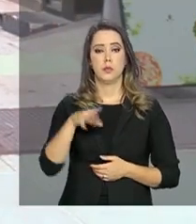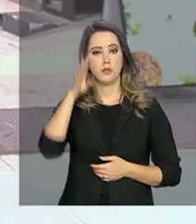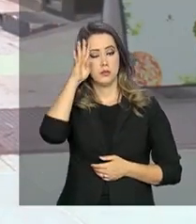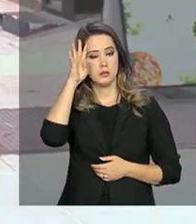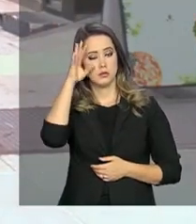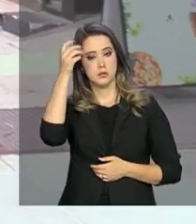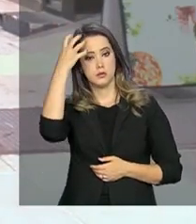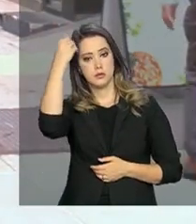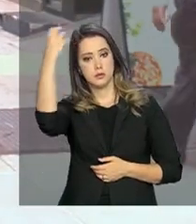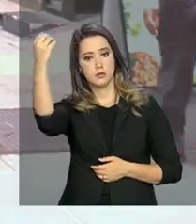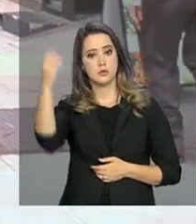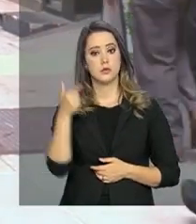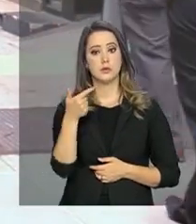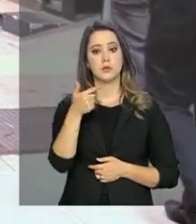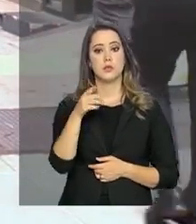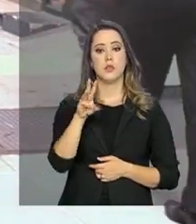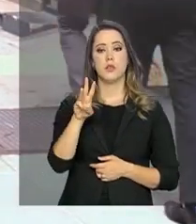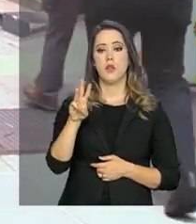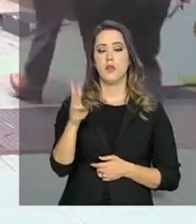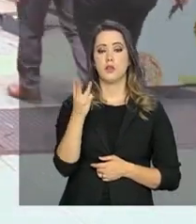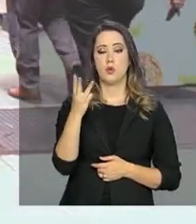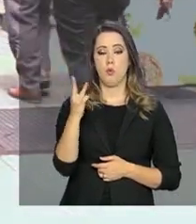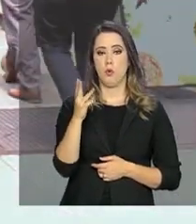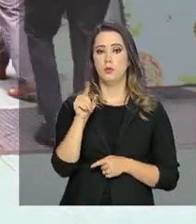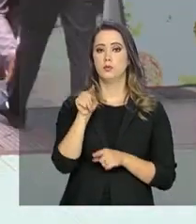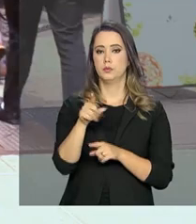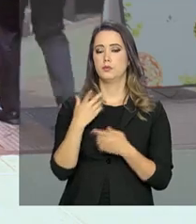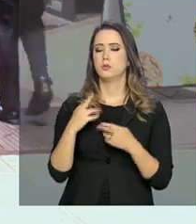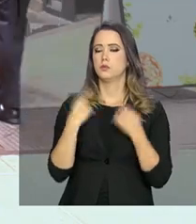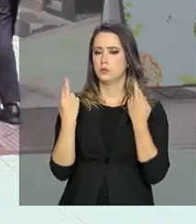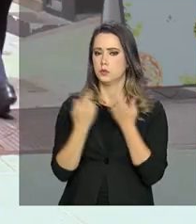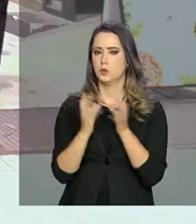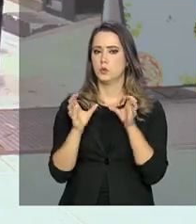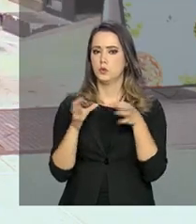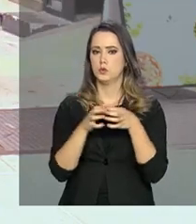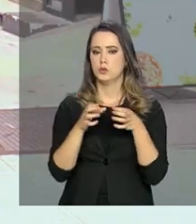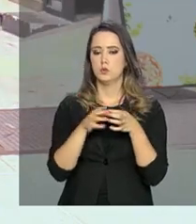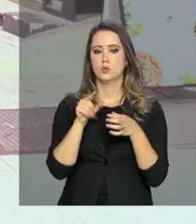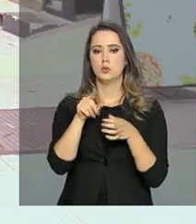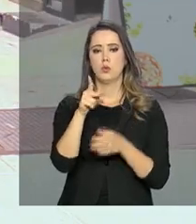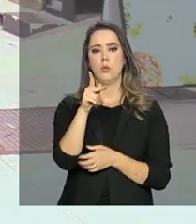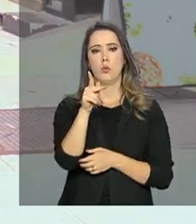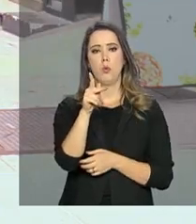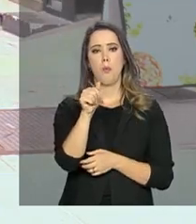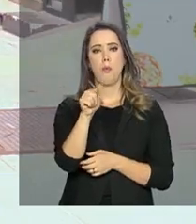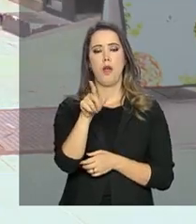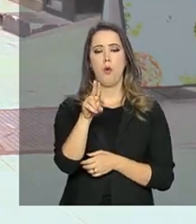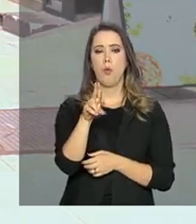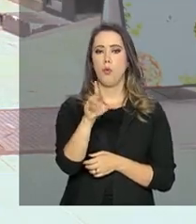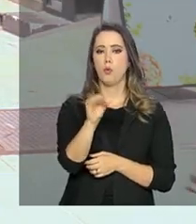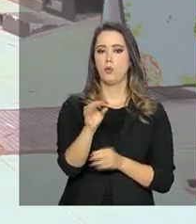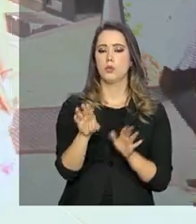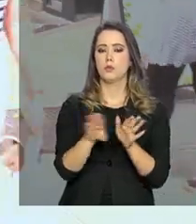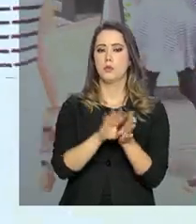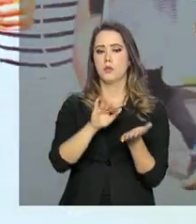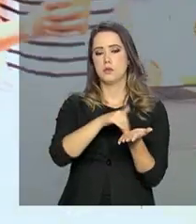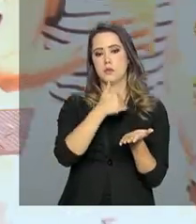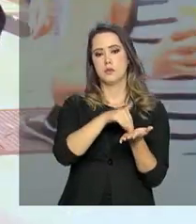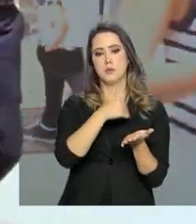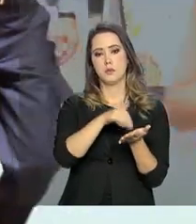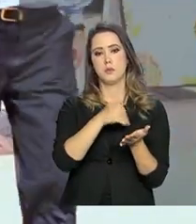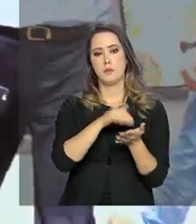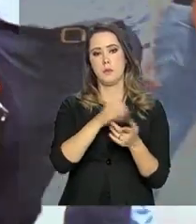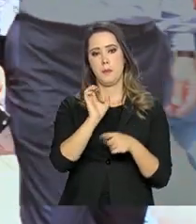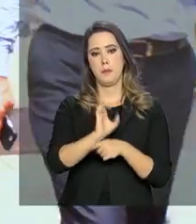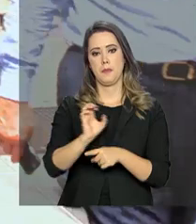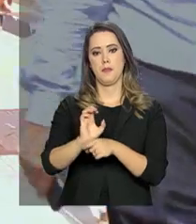washington um lateral uma reunião com o secretário executivo da comissão interamericana de direitos humanos paulo abrão e com o secretário geral da organização dos estados